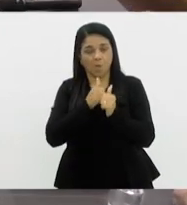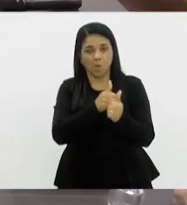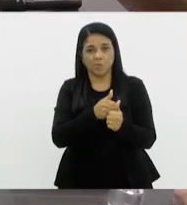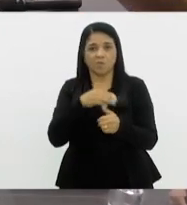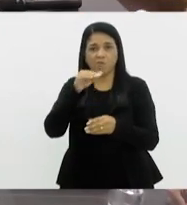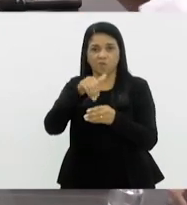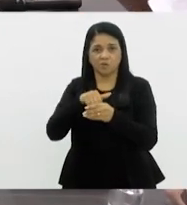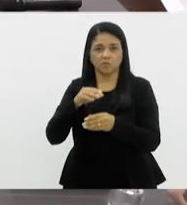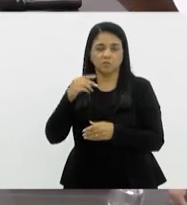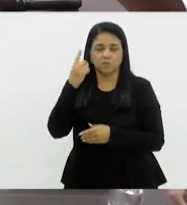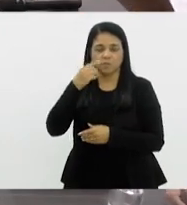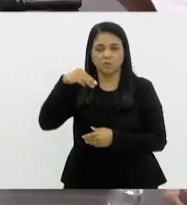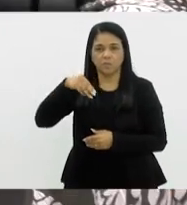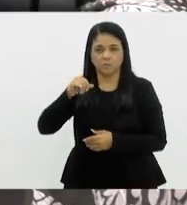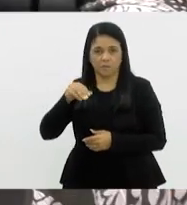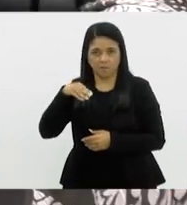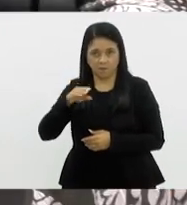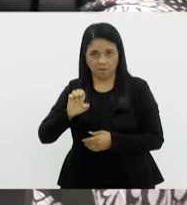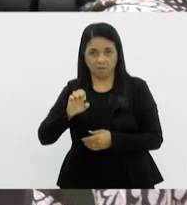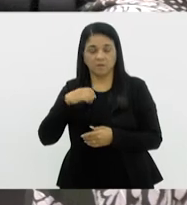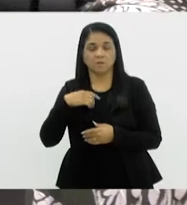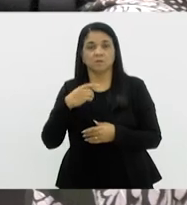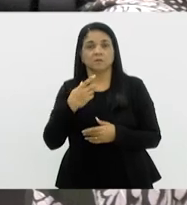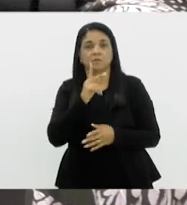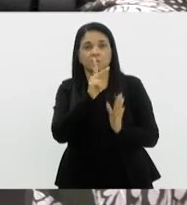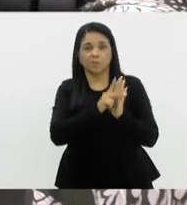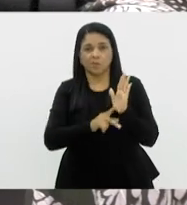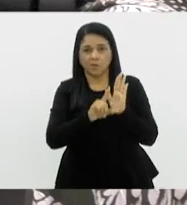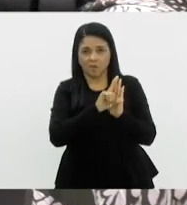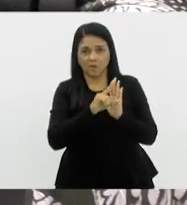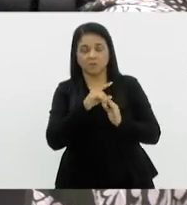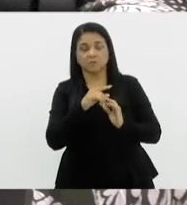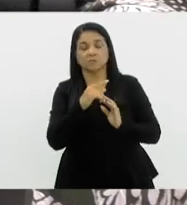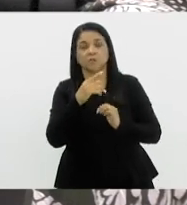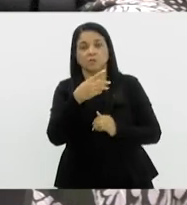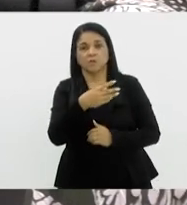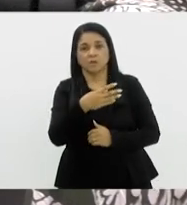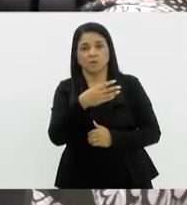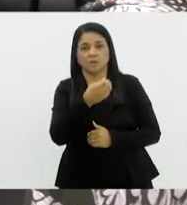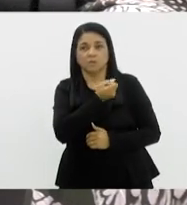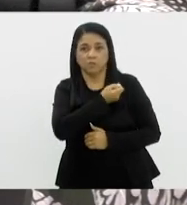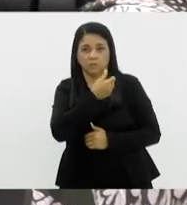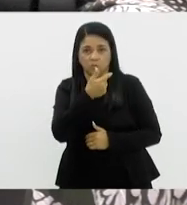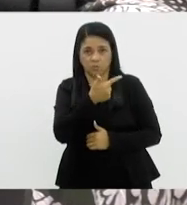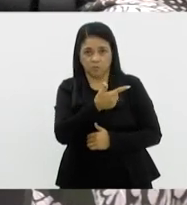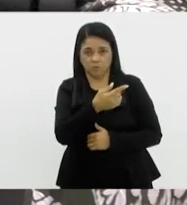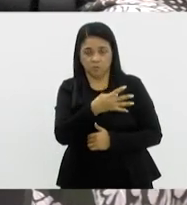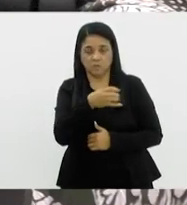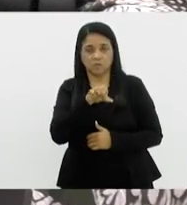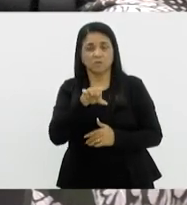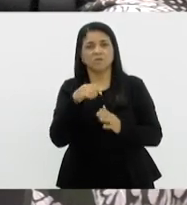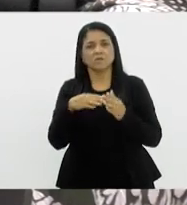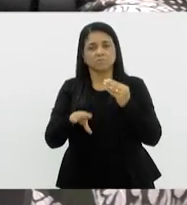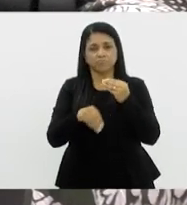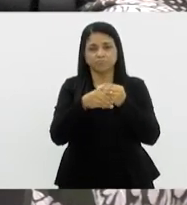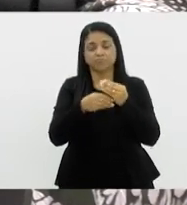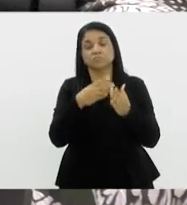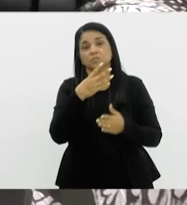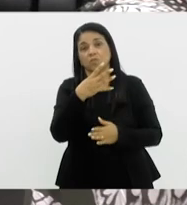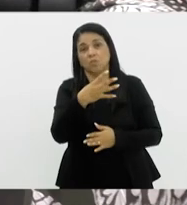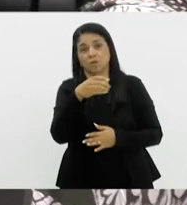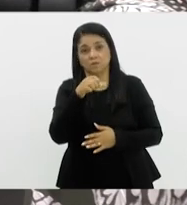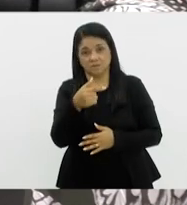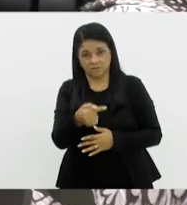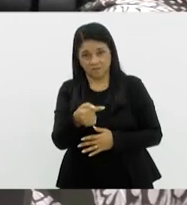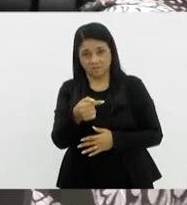no projeto 49 e gostaria de apresentar uma emenda no projeto 47. Perfeito.